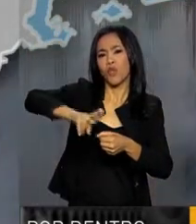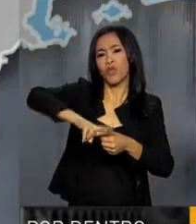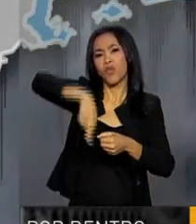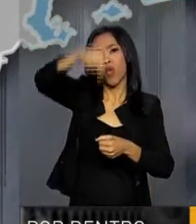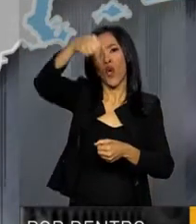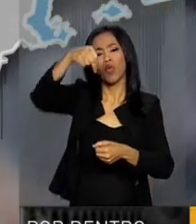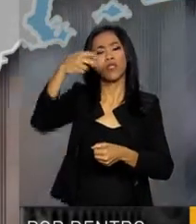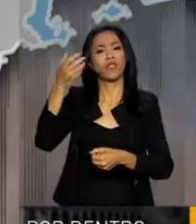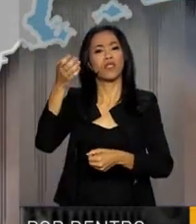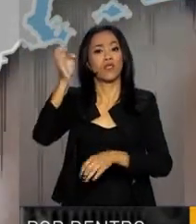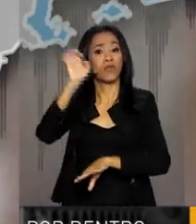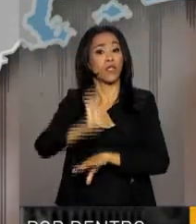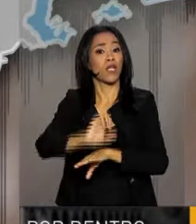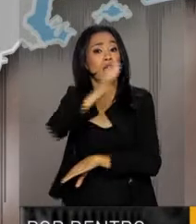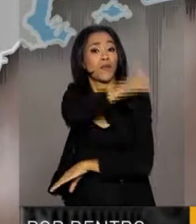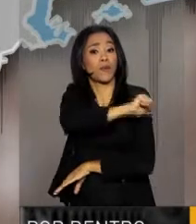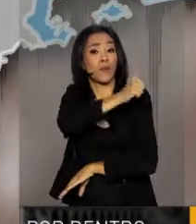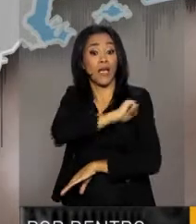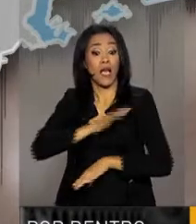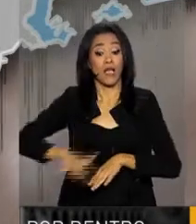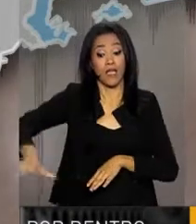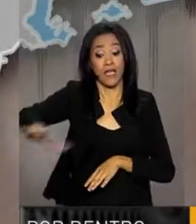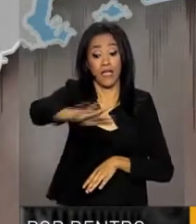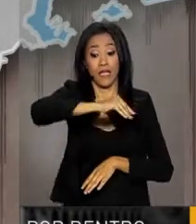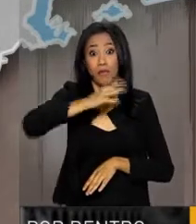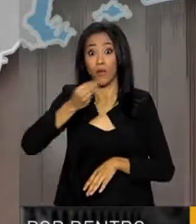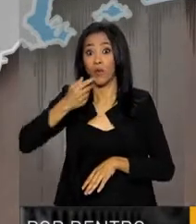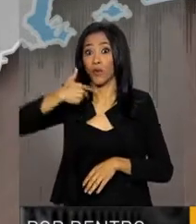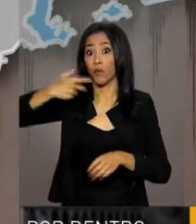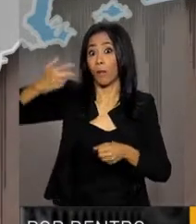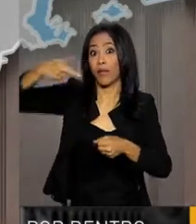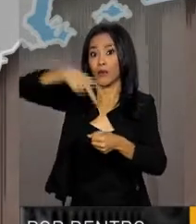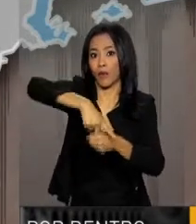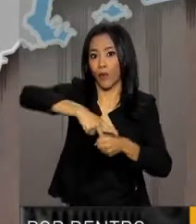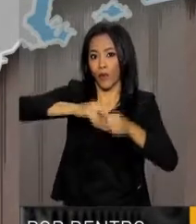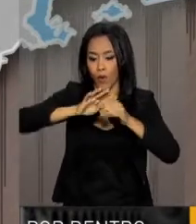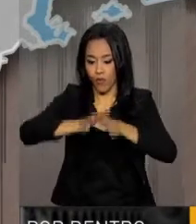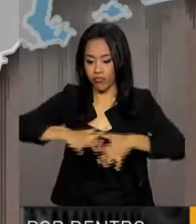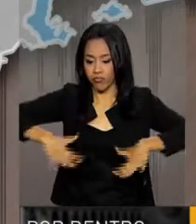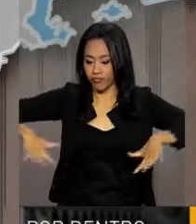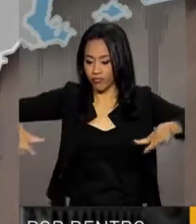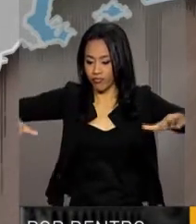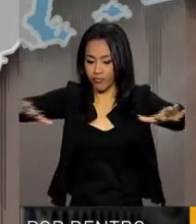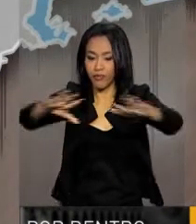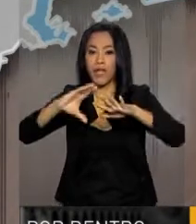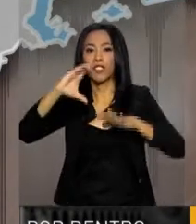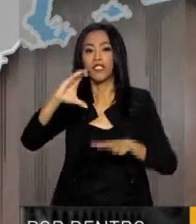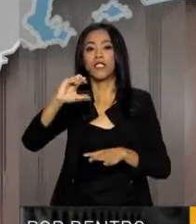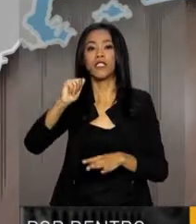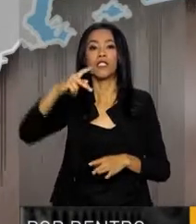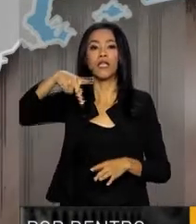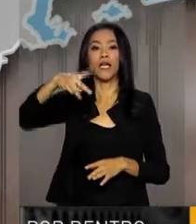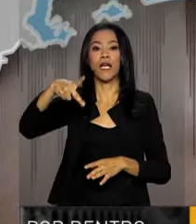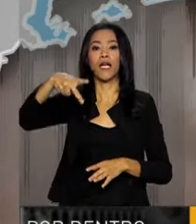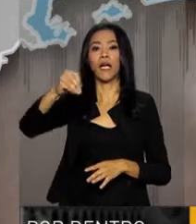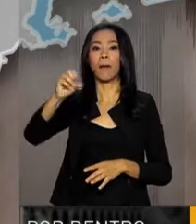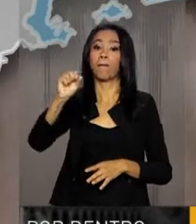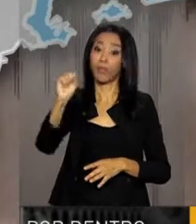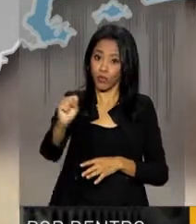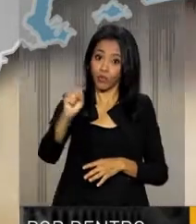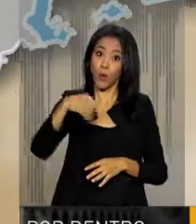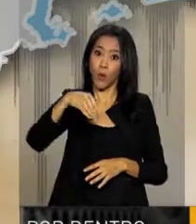petróleo na bacia de petróleo aqui giga e campos que oferecem o brasil aí fazem de 80% do